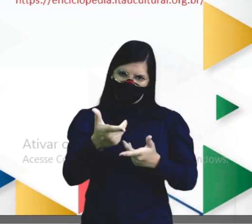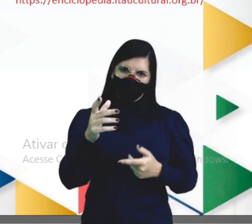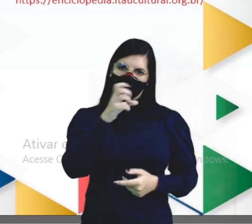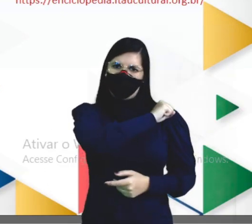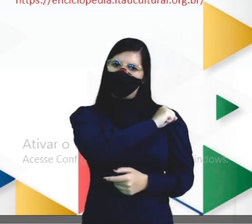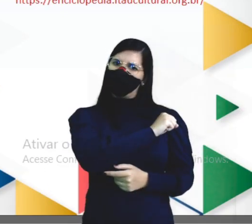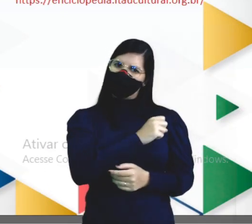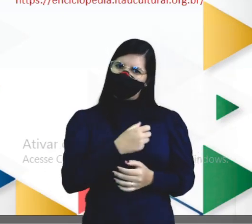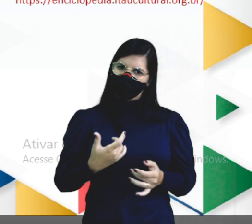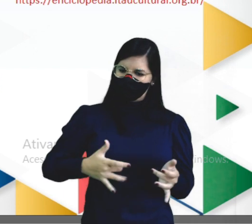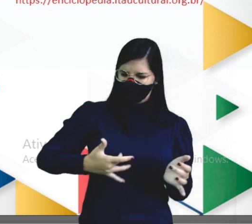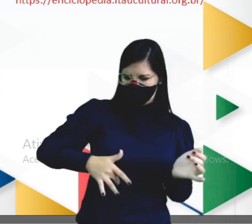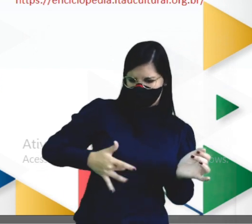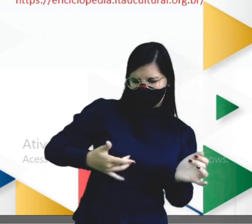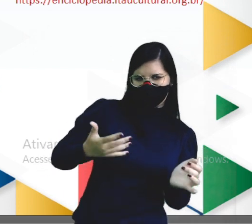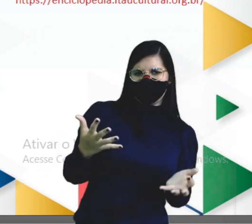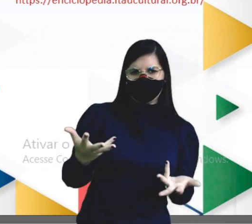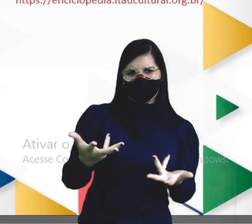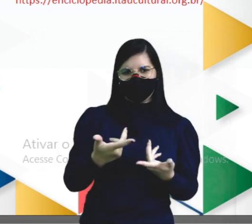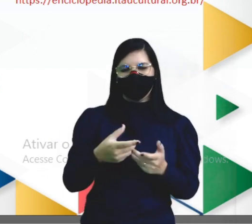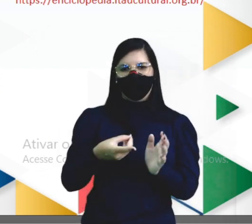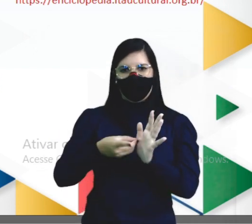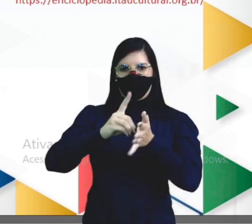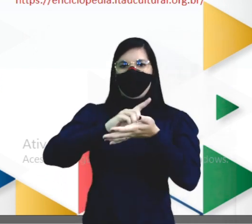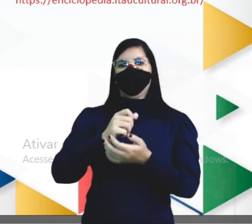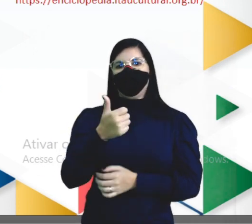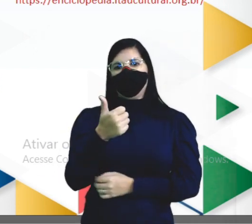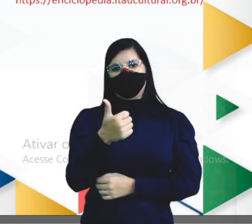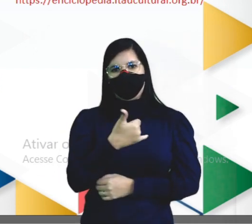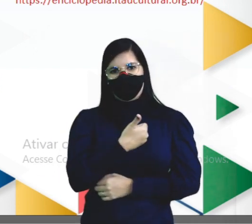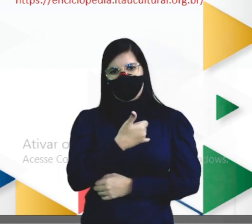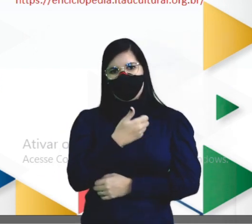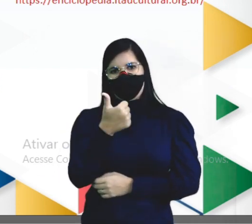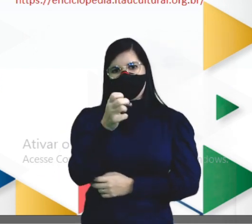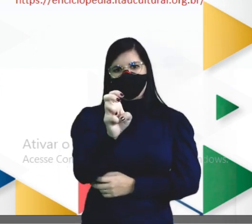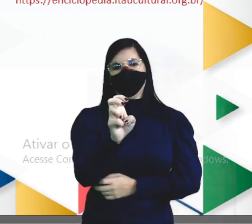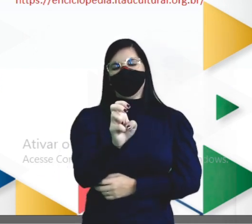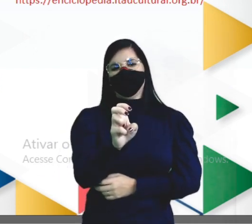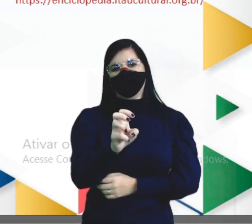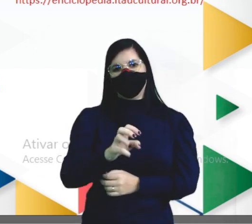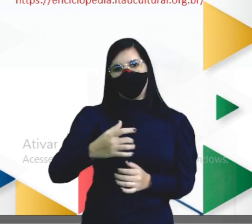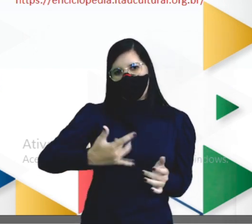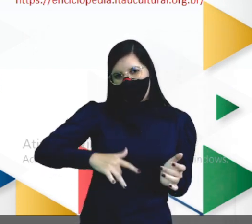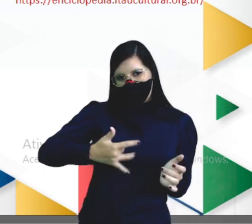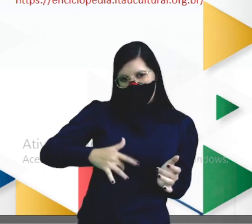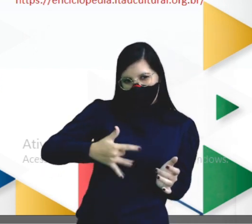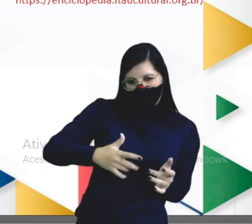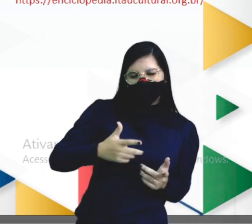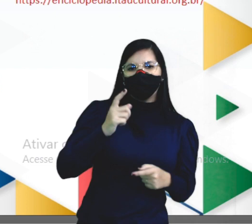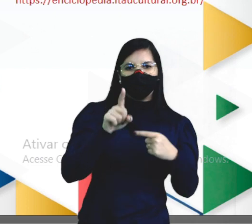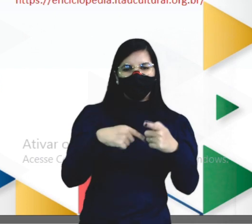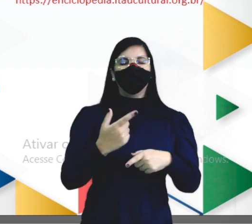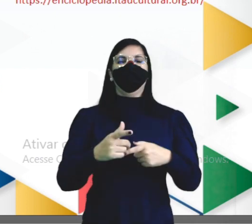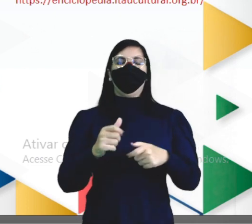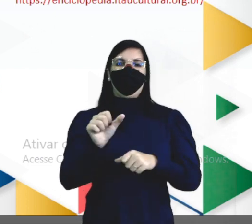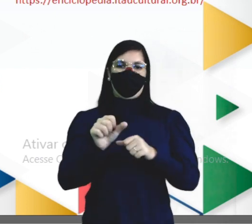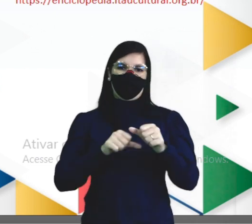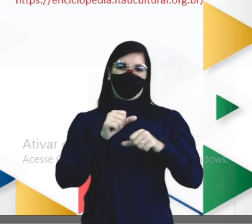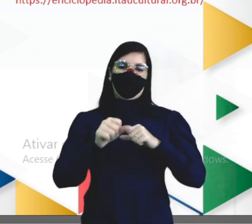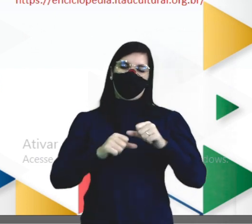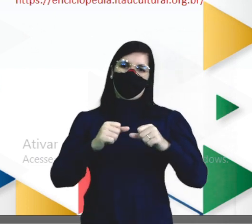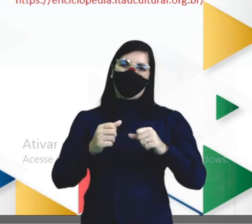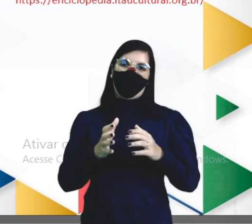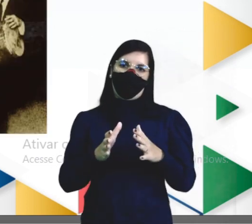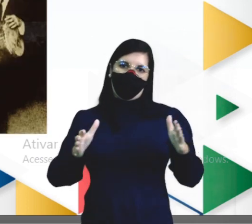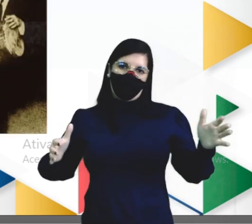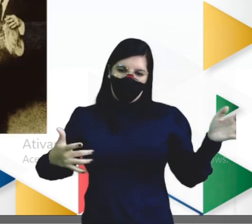precoce. Né? Então, já antes dos 15, ele tocava bandolim e começou a dominar o violão. Então, assim, e aí,